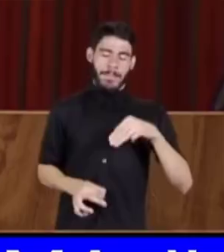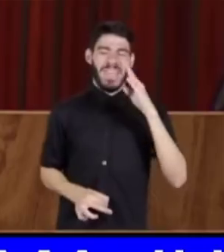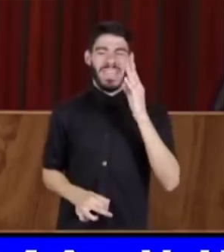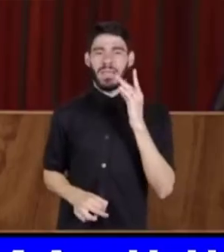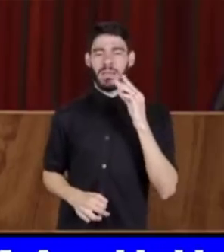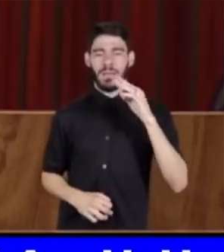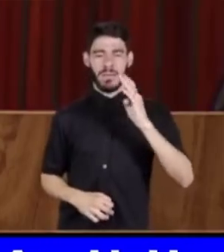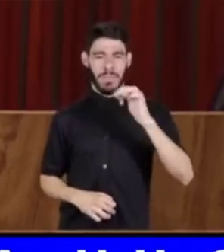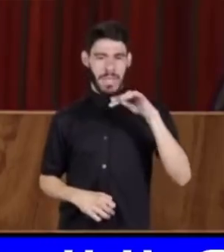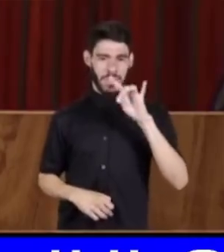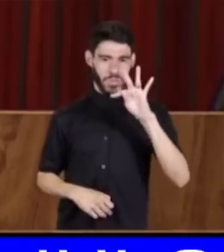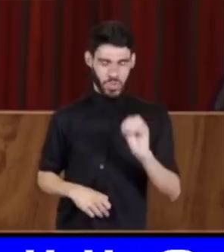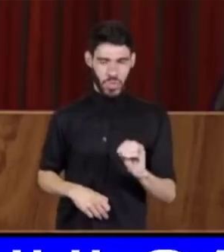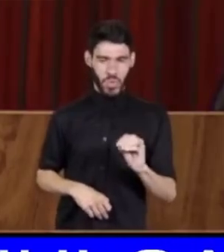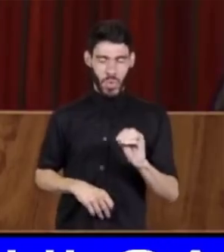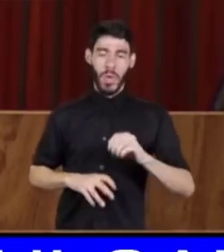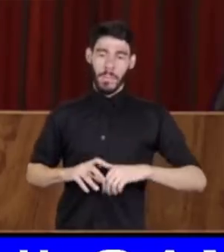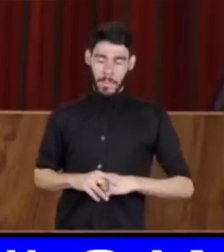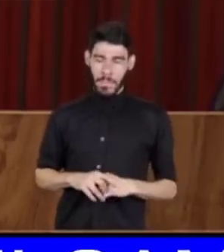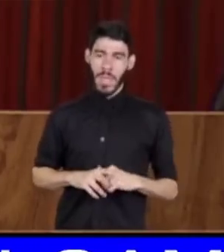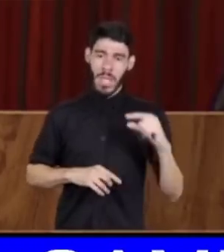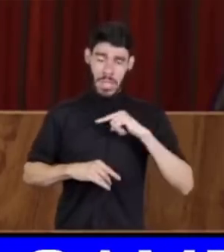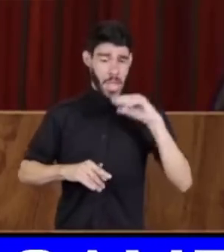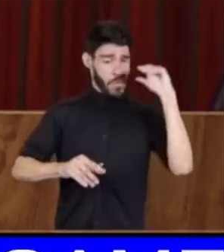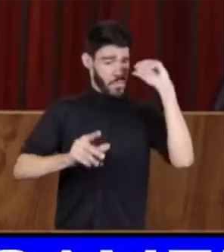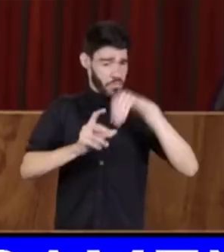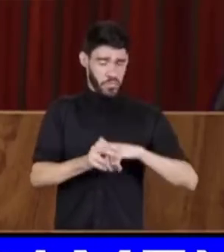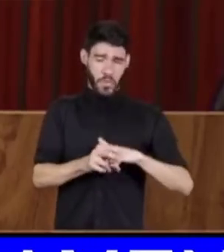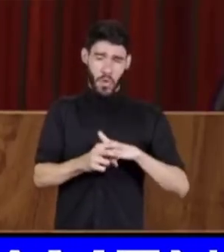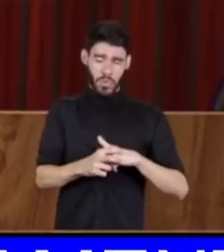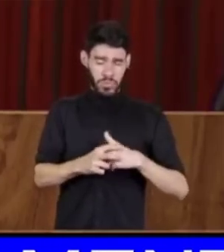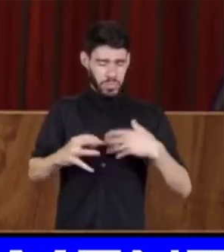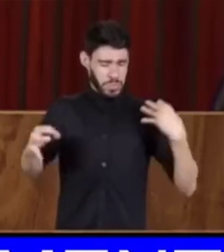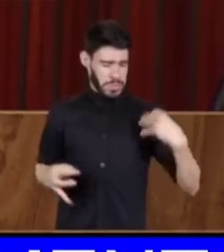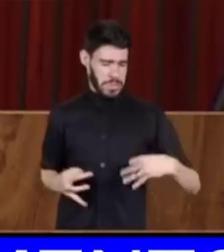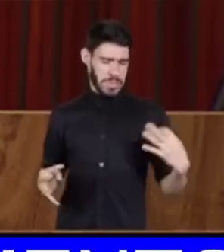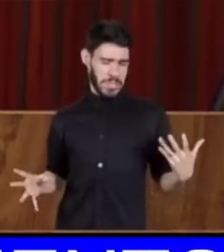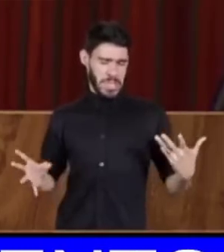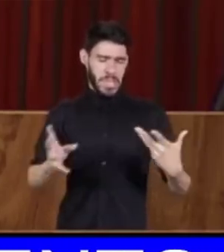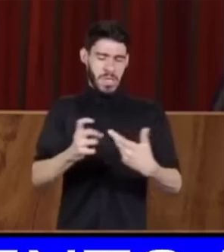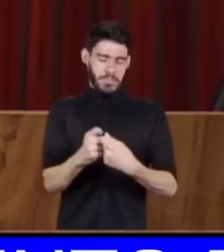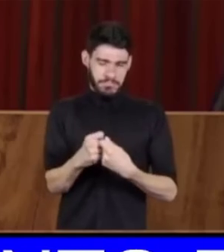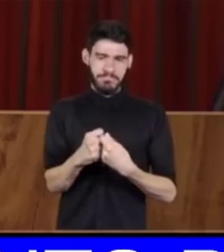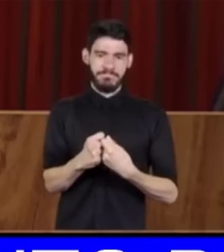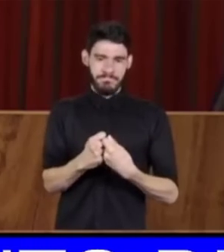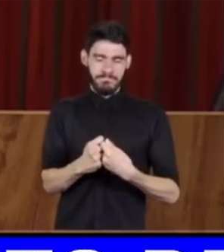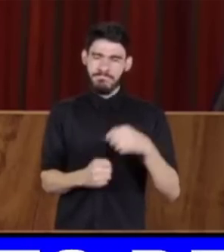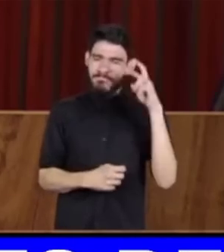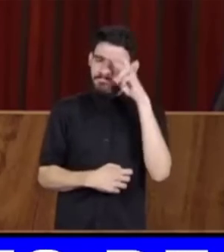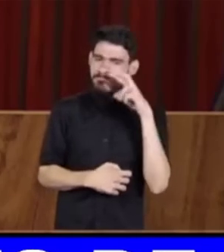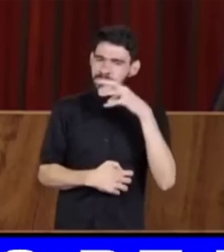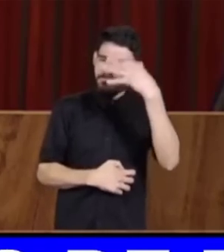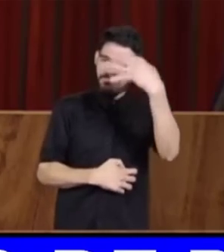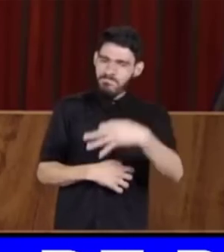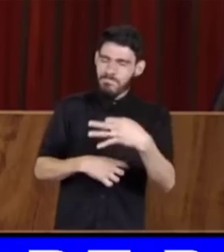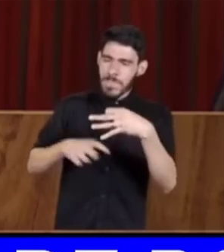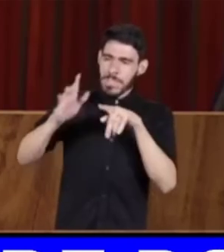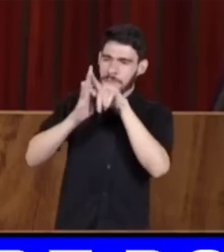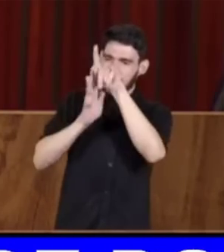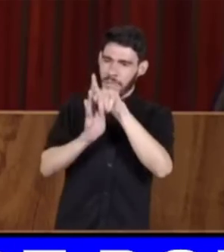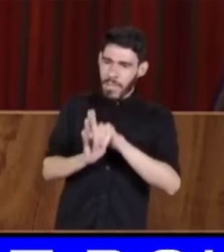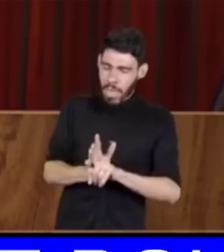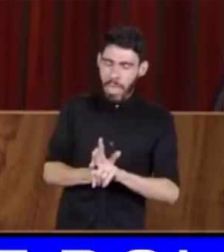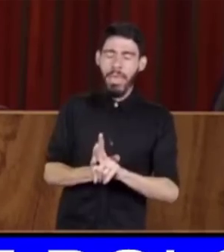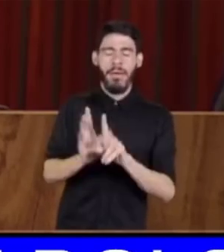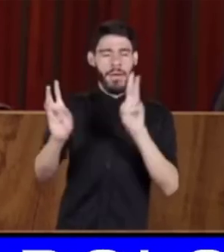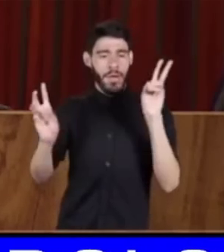Gonçalves, que nos traz um voto profundo, um excelente exame acerca do